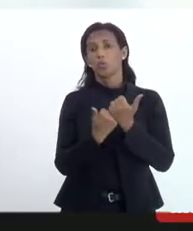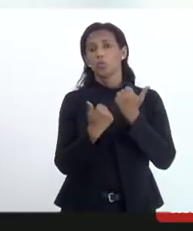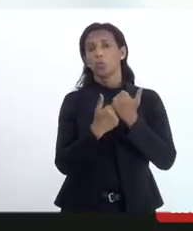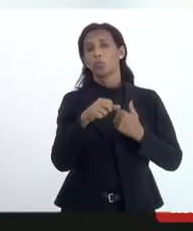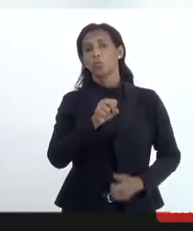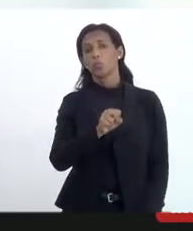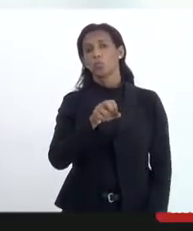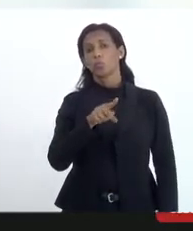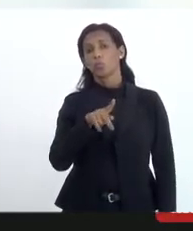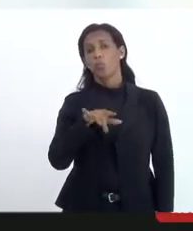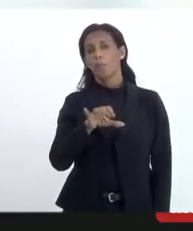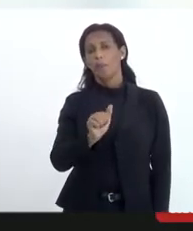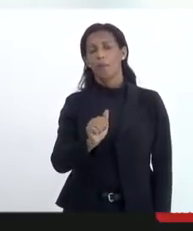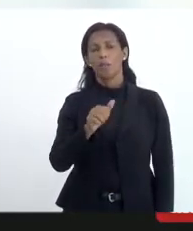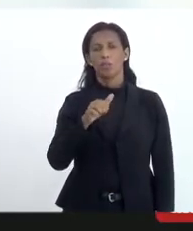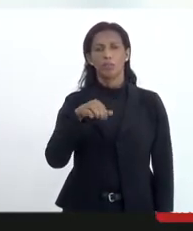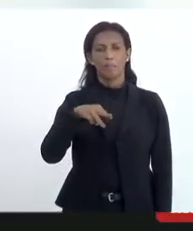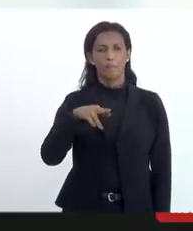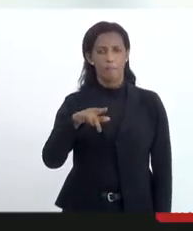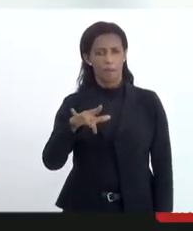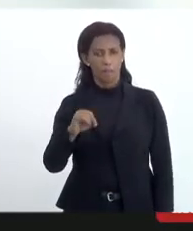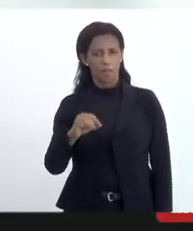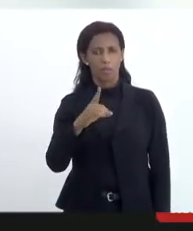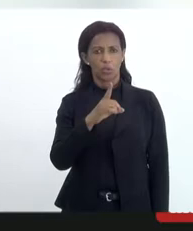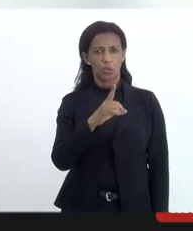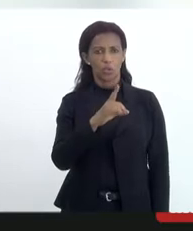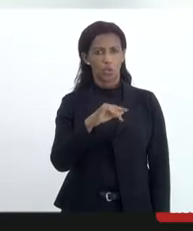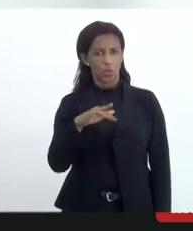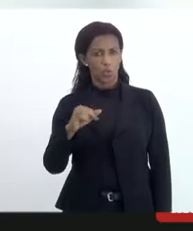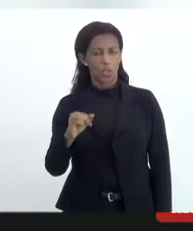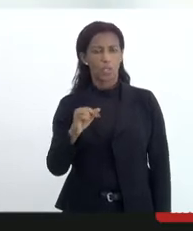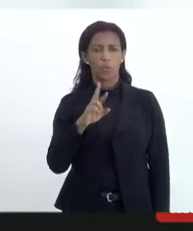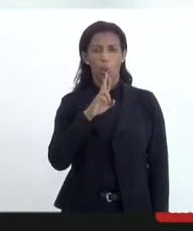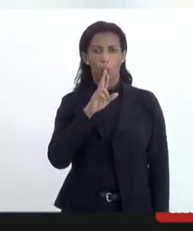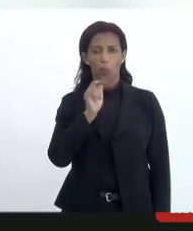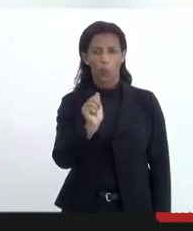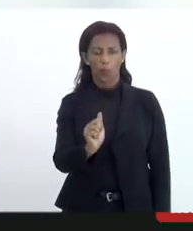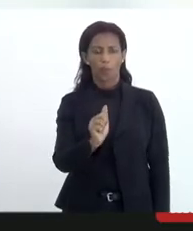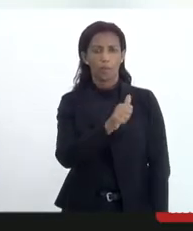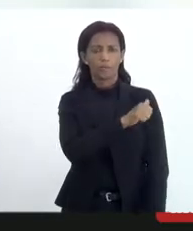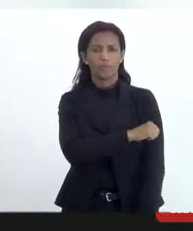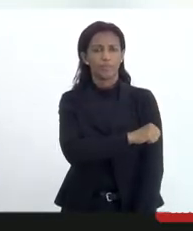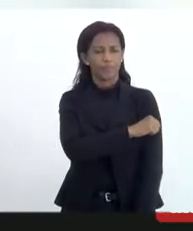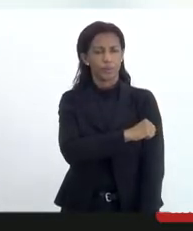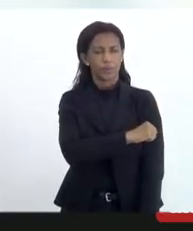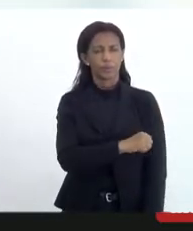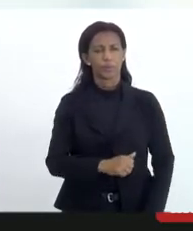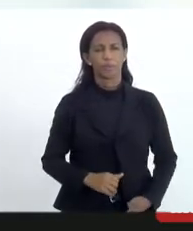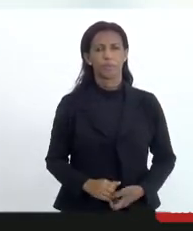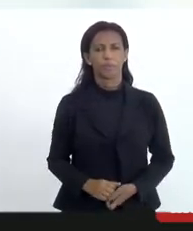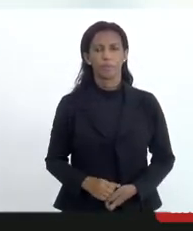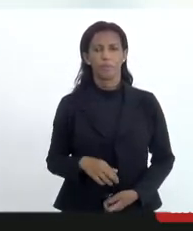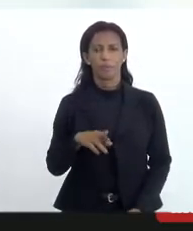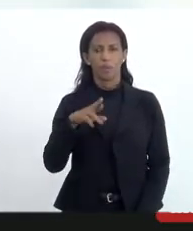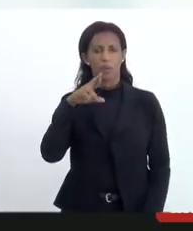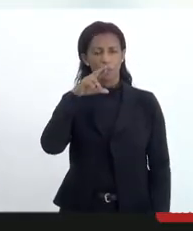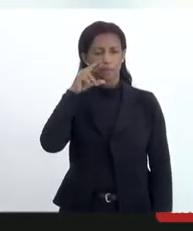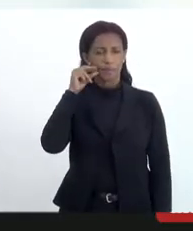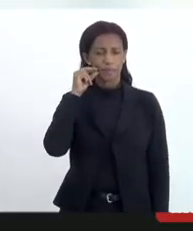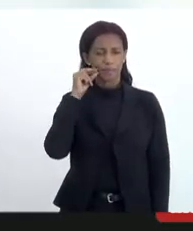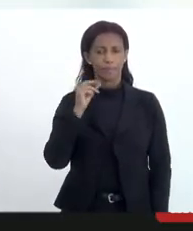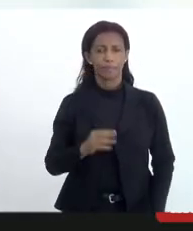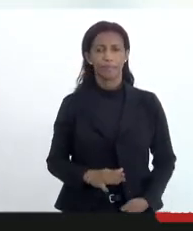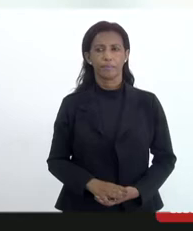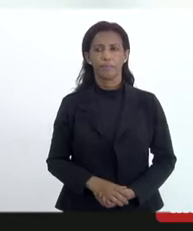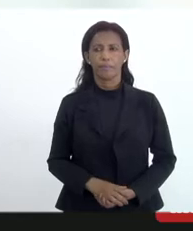Carlos Macedo, Dionísio Lins, Rodrigo Amorim, enfermeira Rejane, Rosenberg